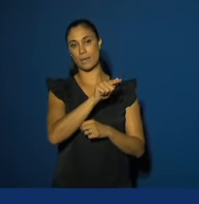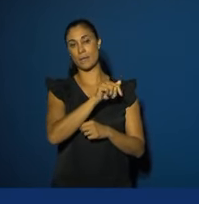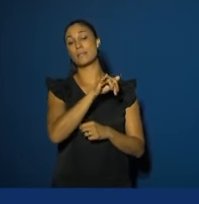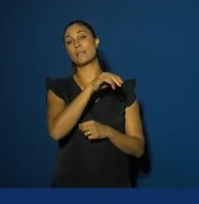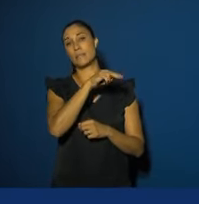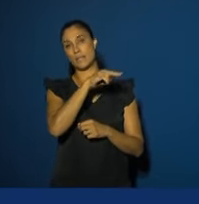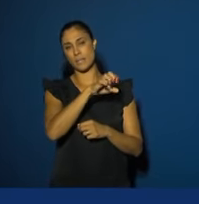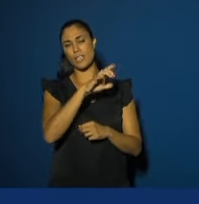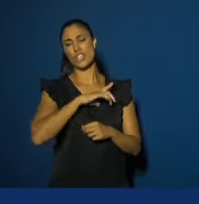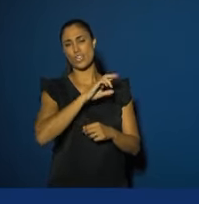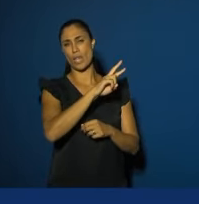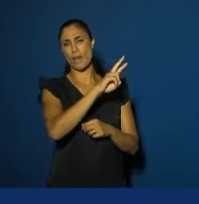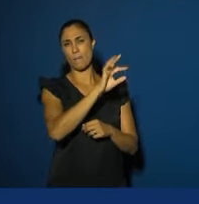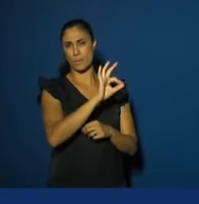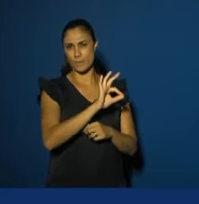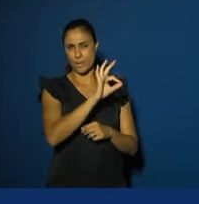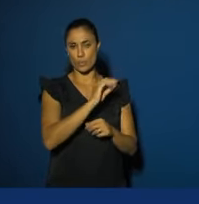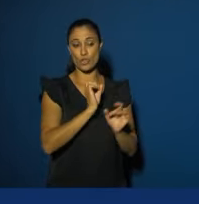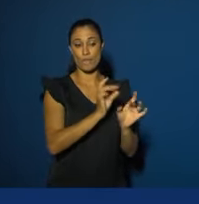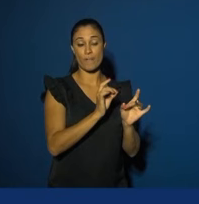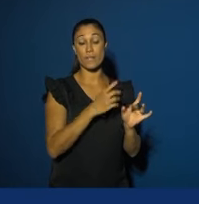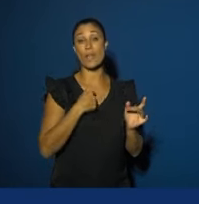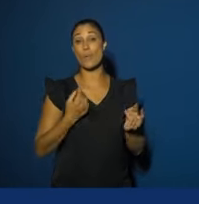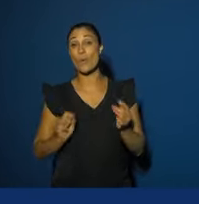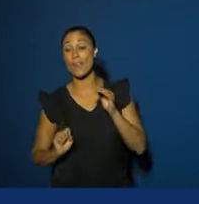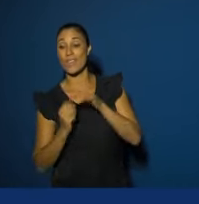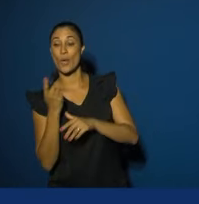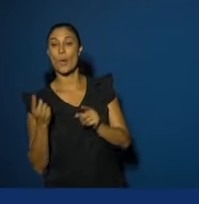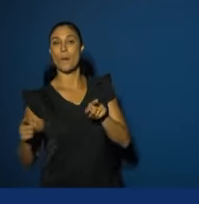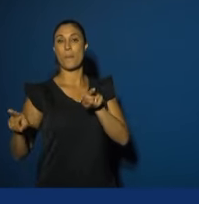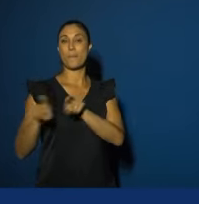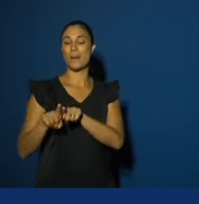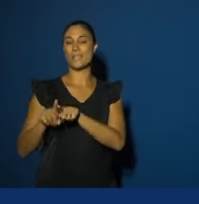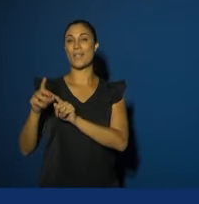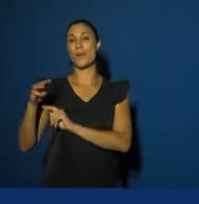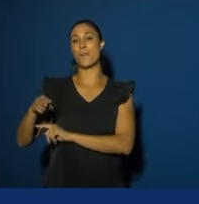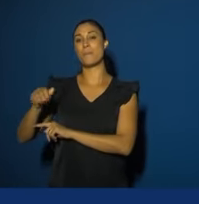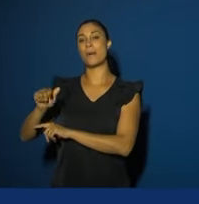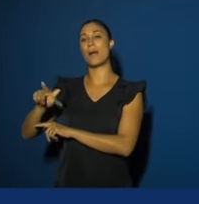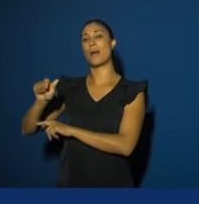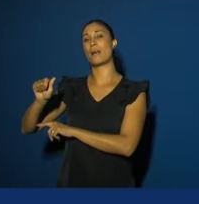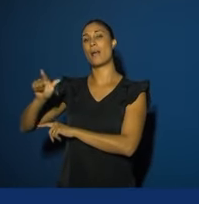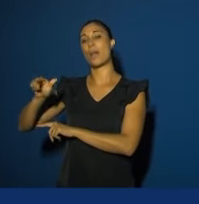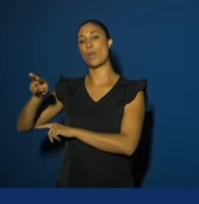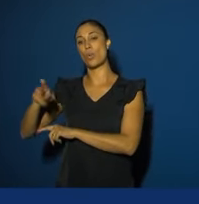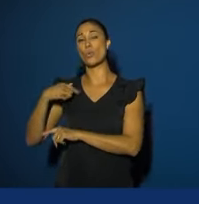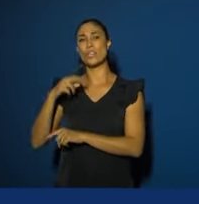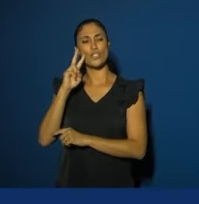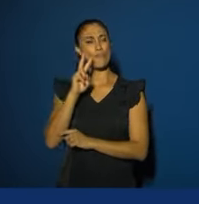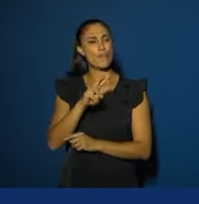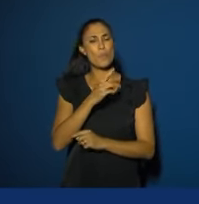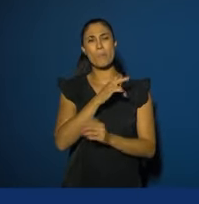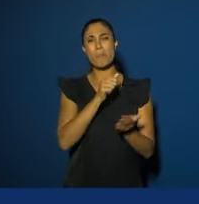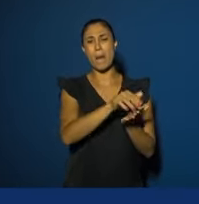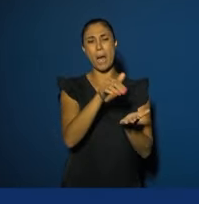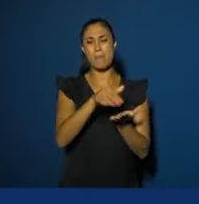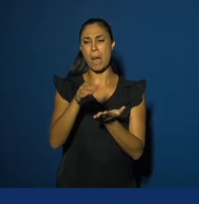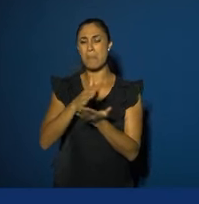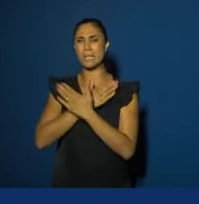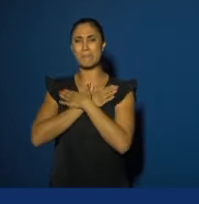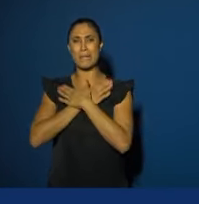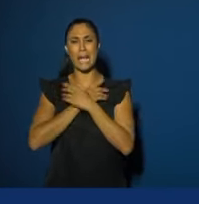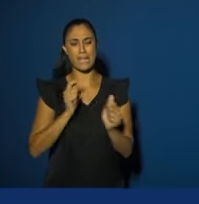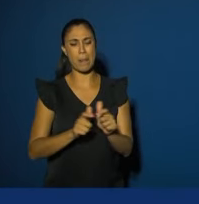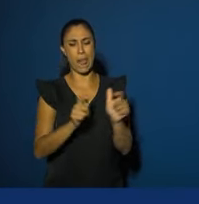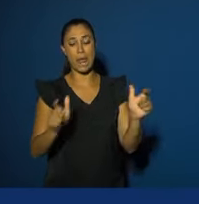venda criou o parceiro magalu quando a gente viu que o pessoal ficou totalmente desempregado a gente criou da sua casa você